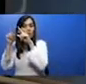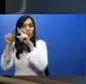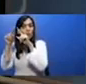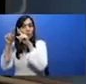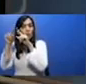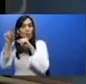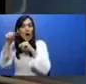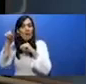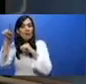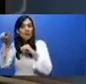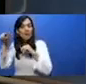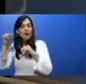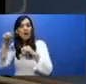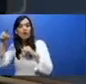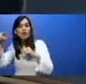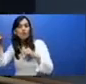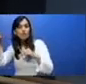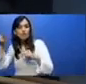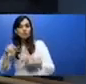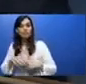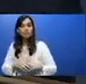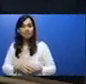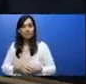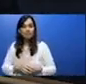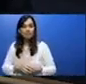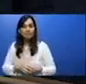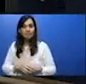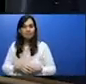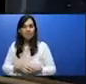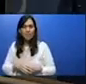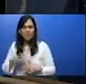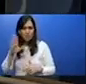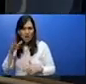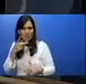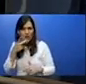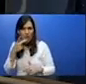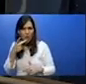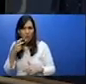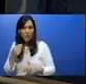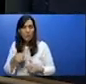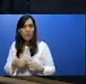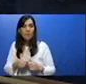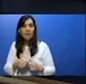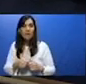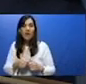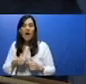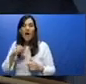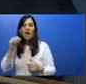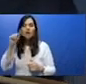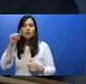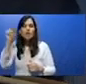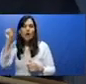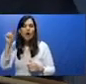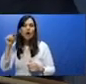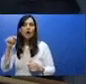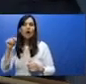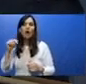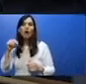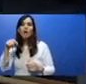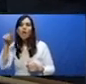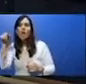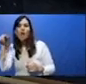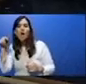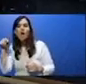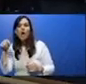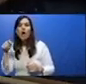Os acentos e o tio. Lembra que eu já falei nas aulas de hoje que acentuar corretamente uma palavra é